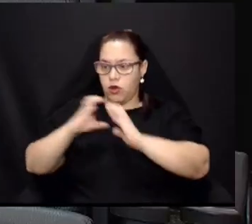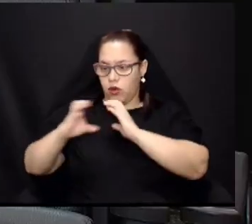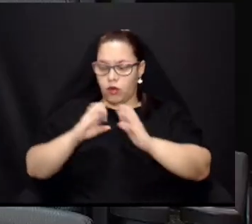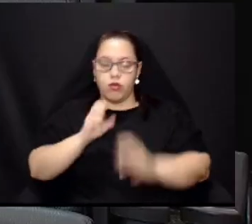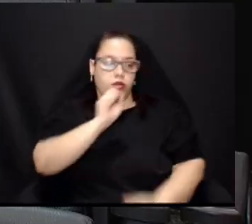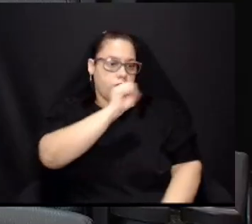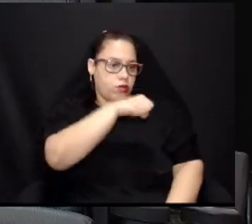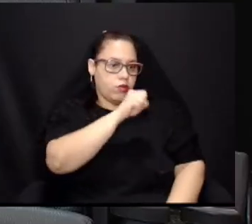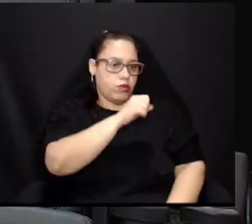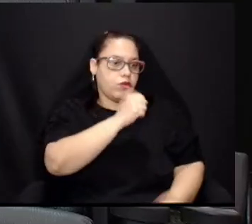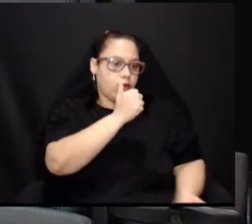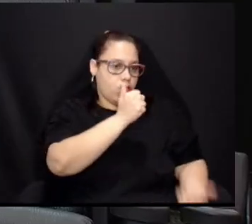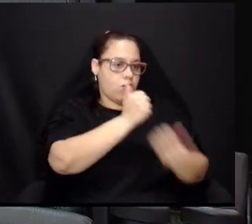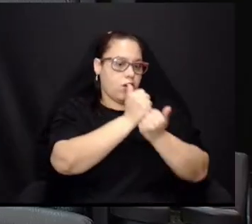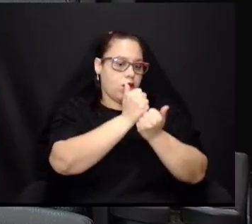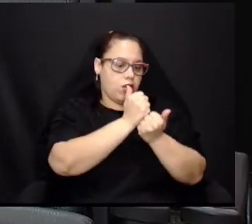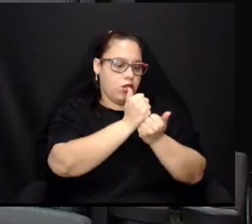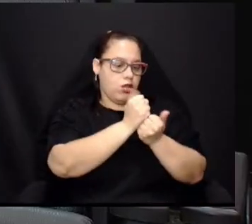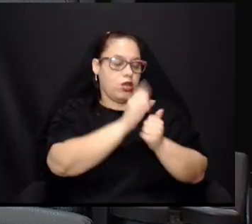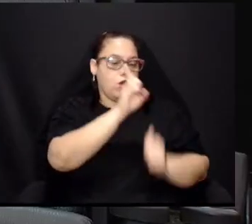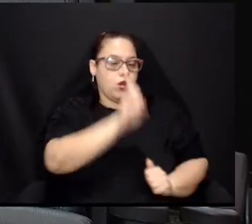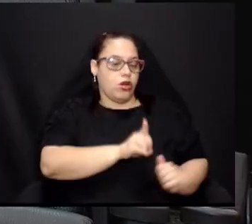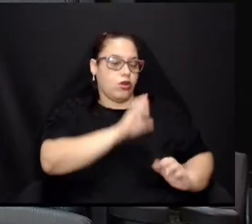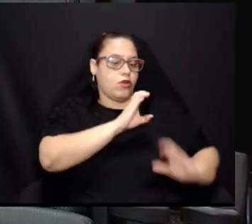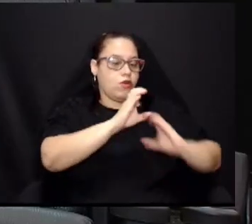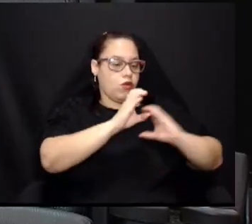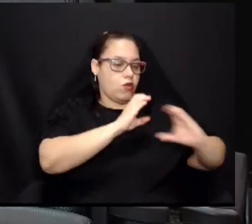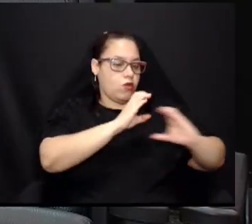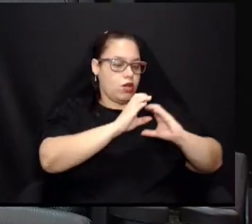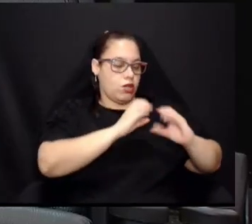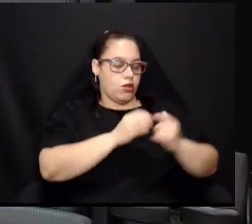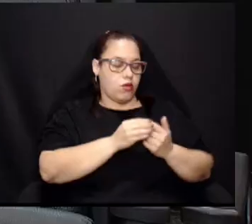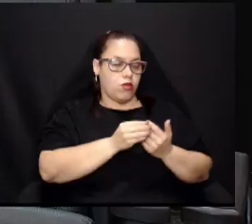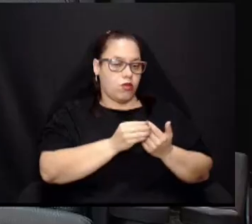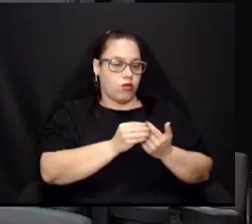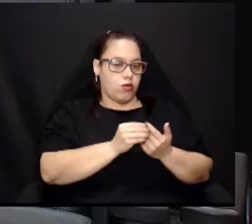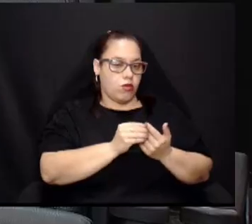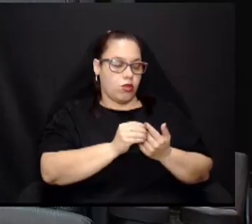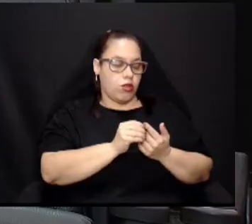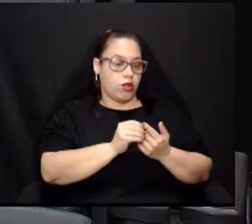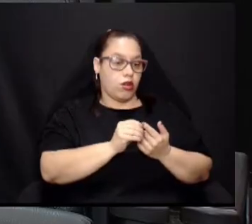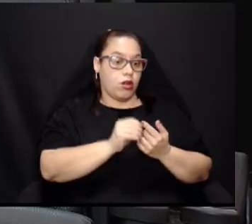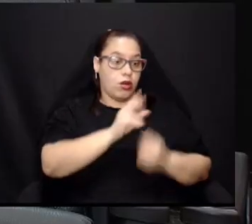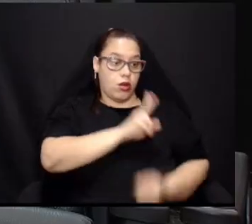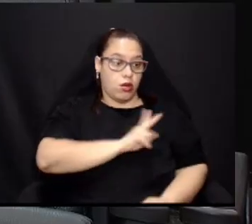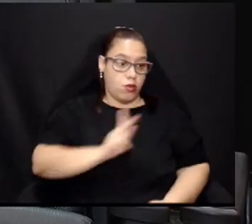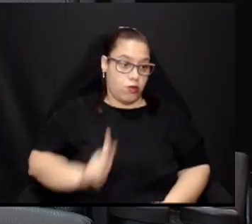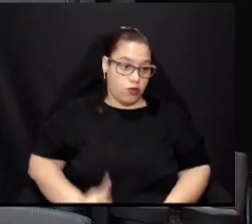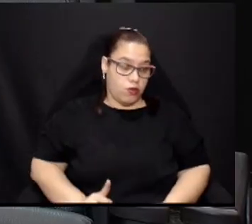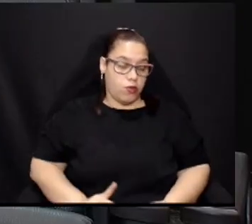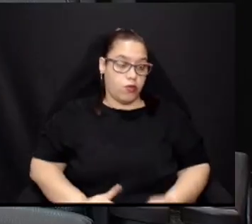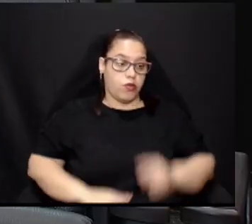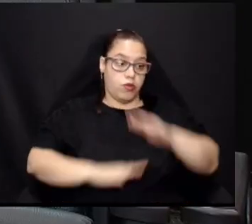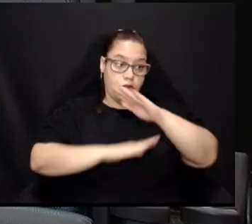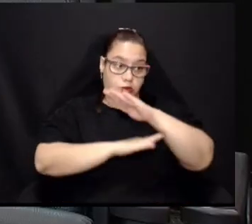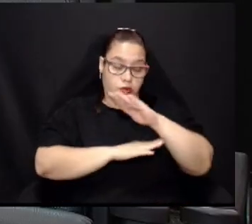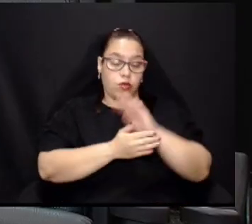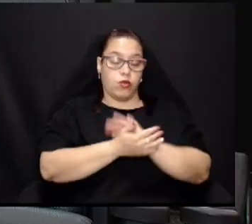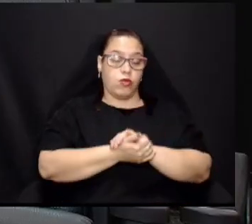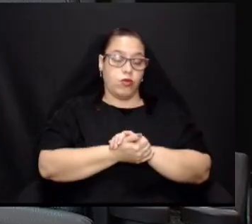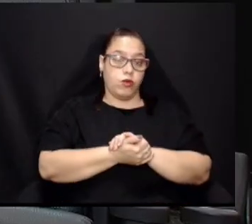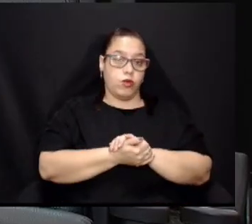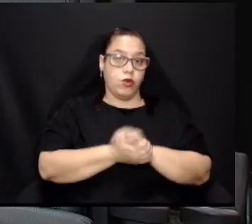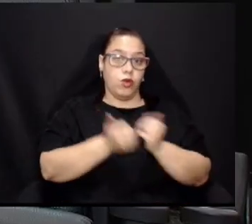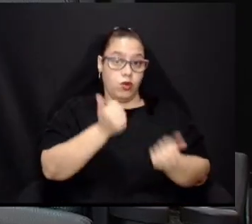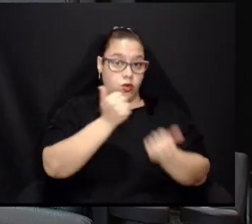parceria, né, com a diretoria de comunicação e a presidência da casa. Então a gente, né, é um acordo, é uma